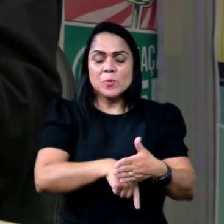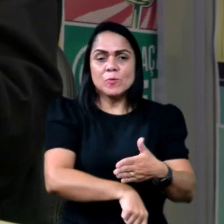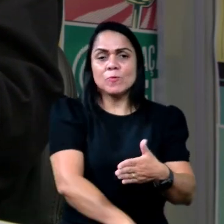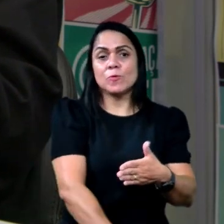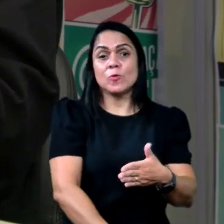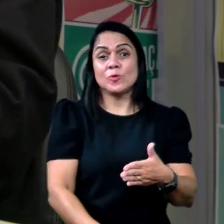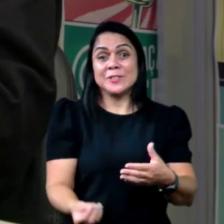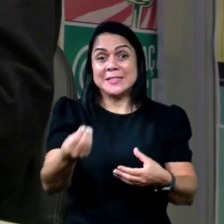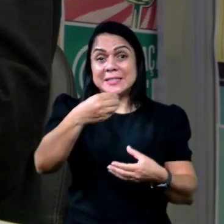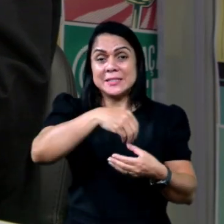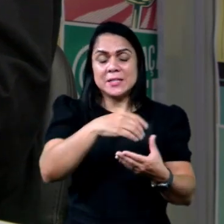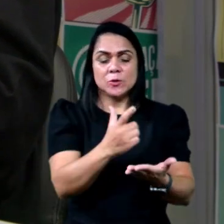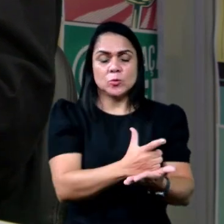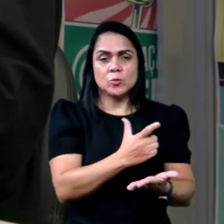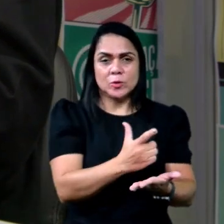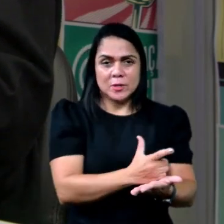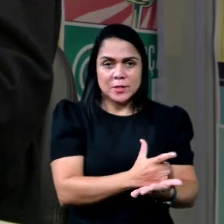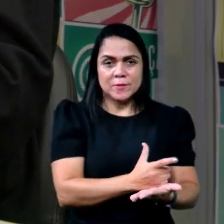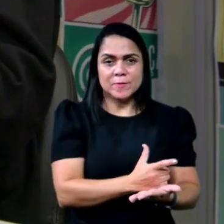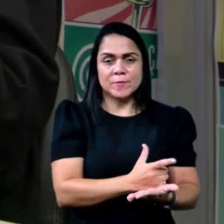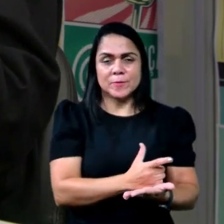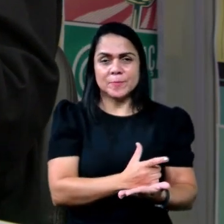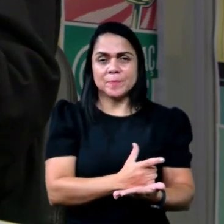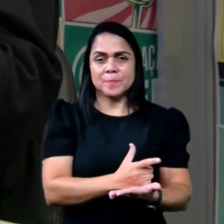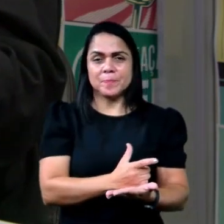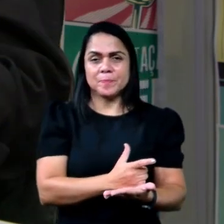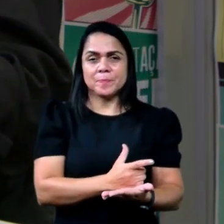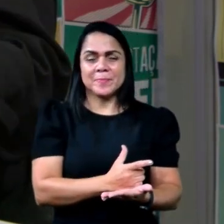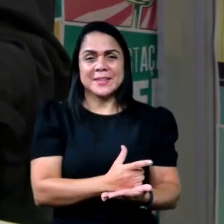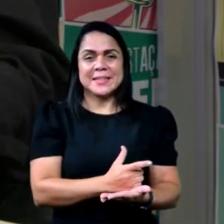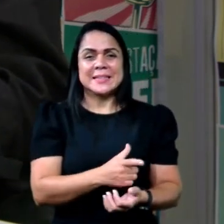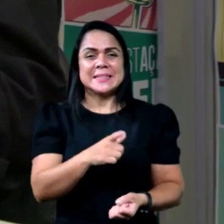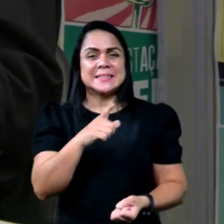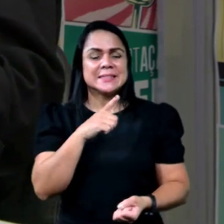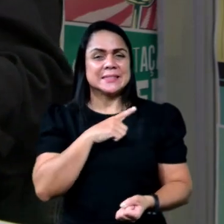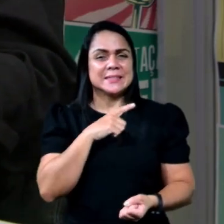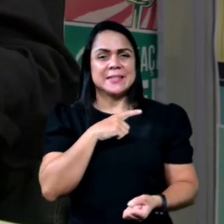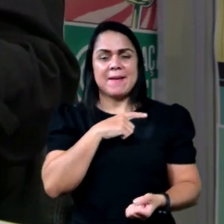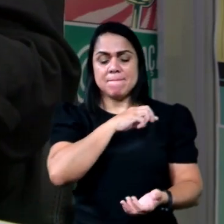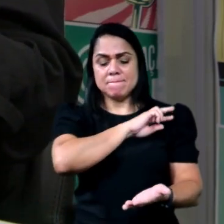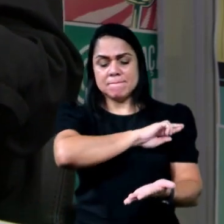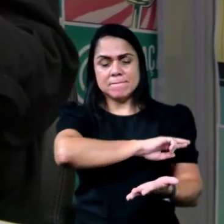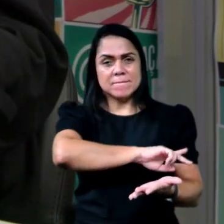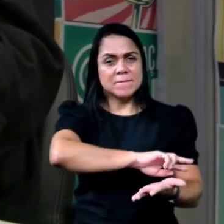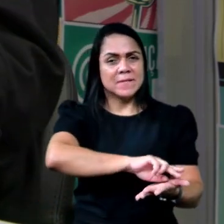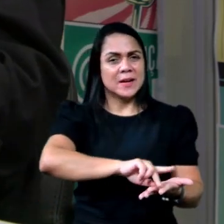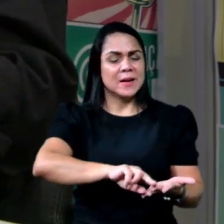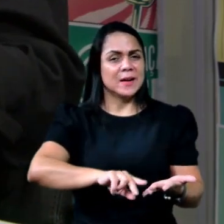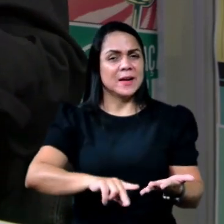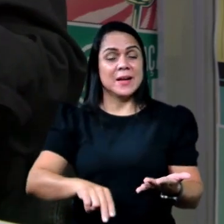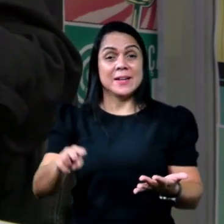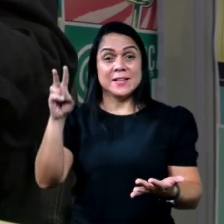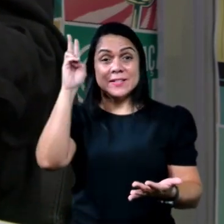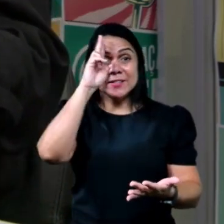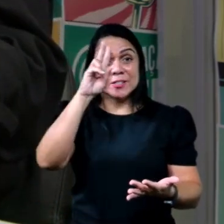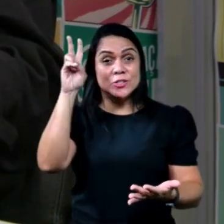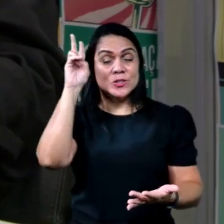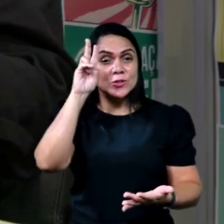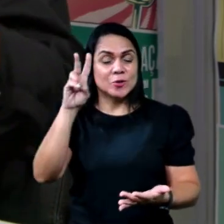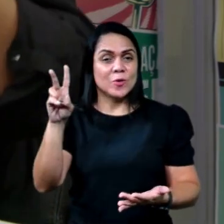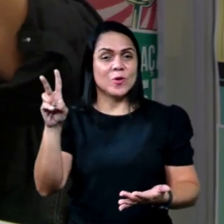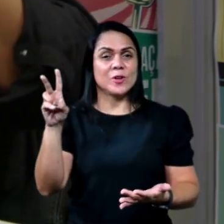importante, fundamental, eu diria, ela tem muitos relatos sobre as estratégias que